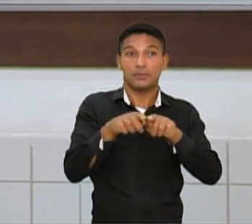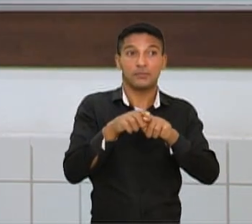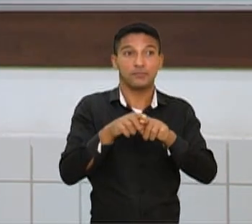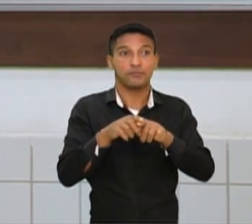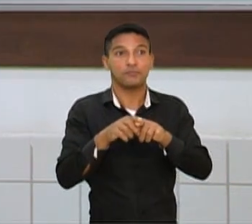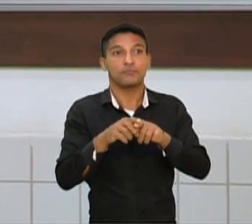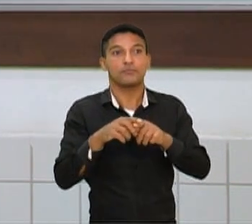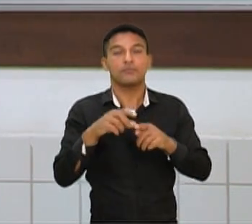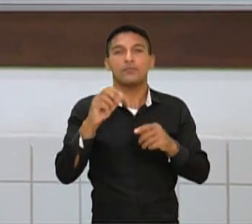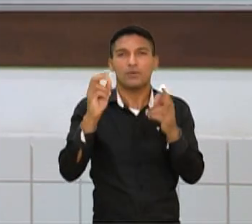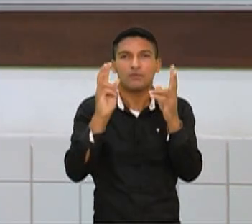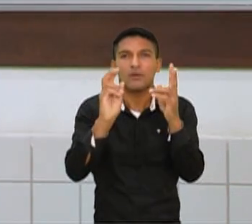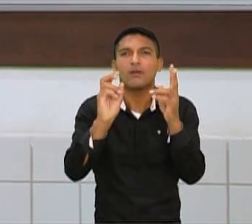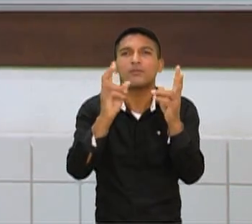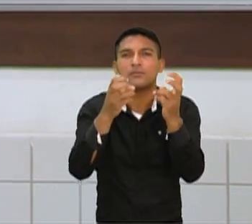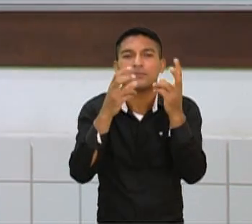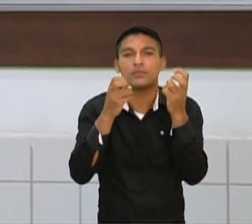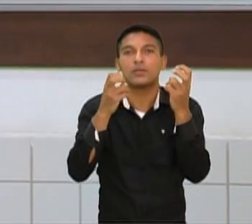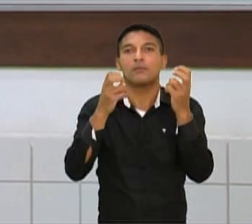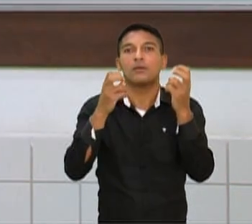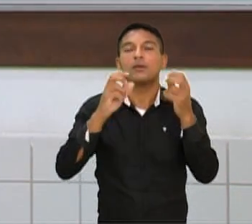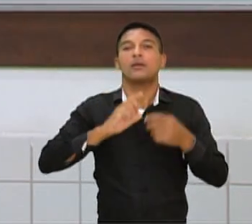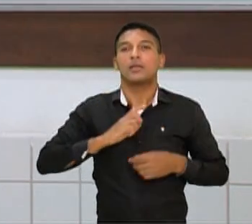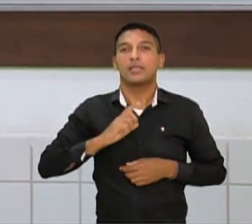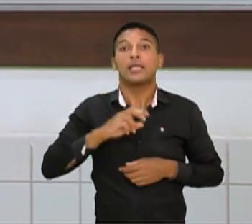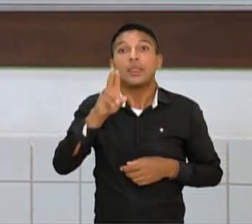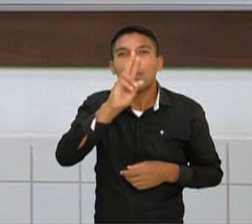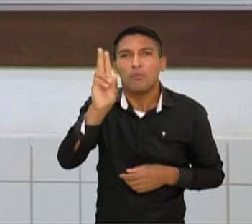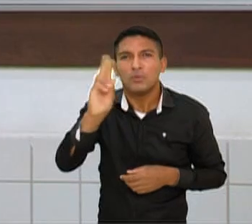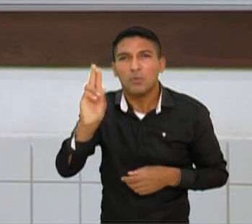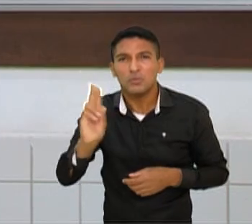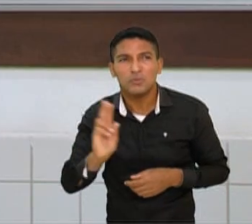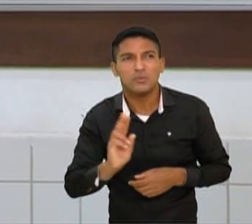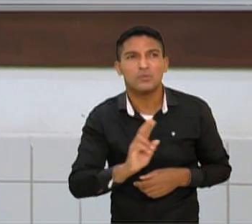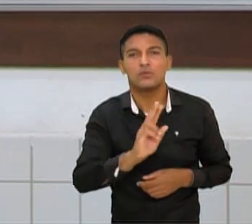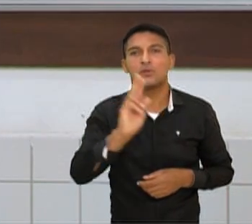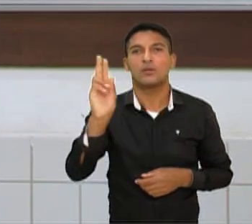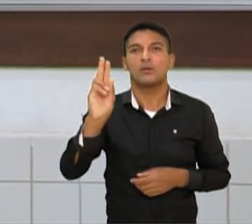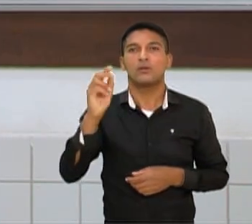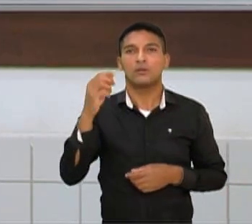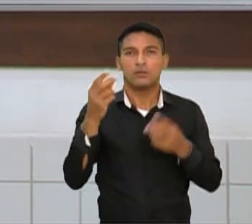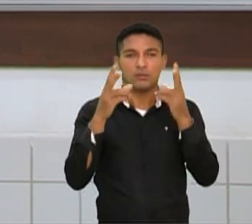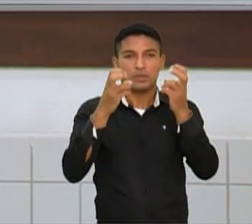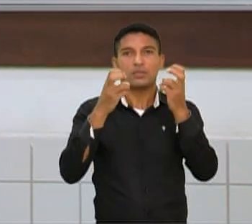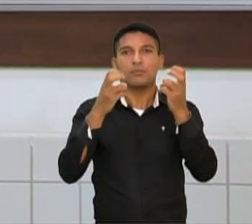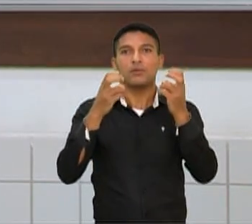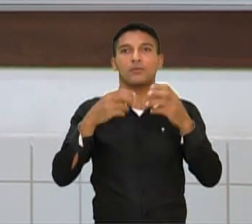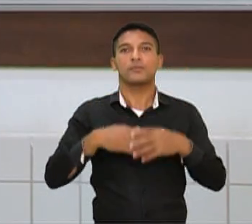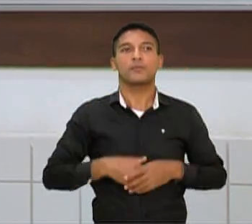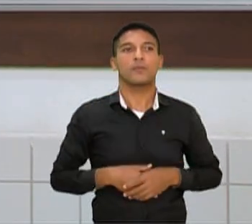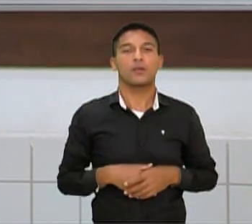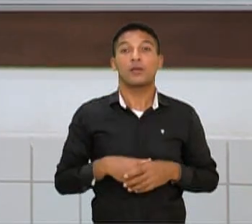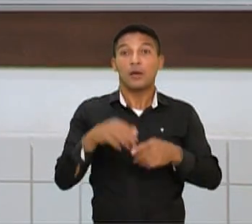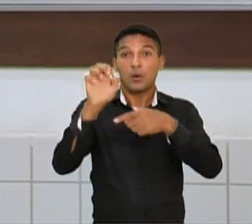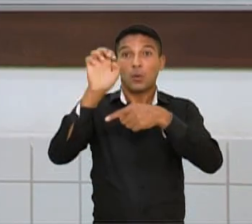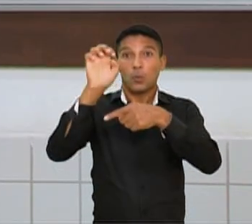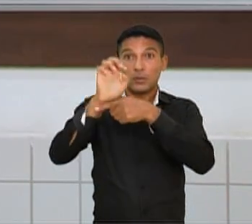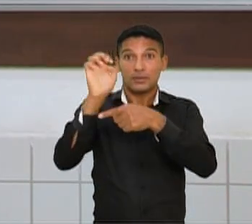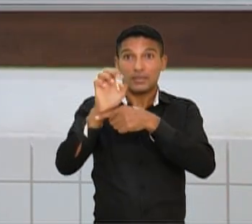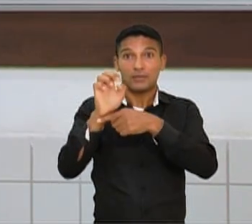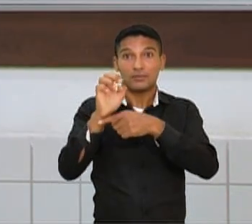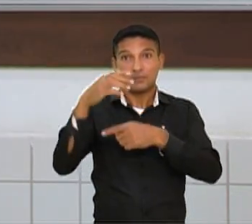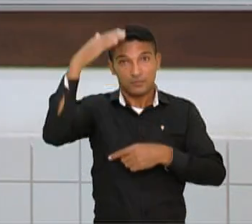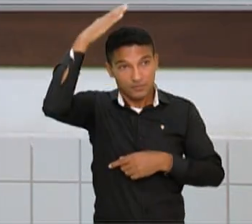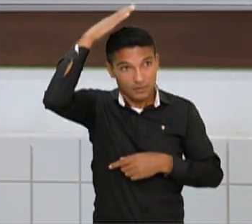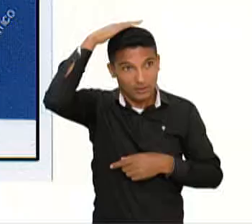já percebe uma grande concentração de nomes, então você percebe como é jovem o nosso estado nesse sentido. Olha o